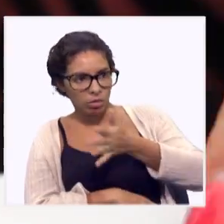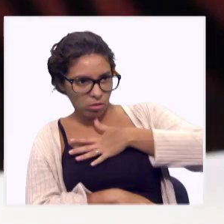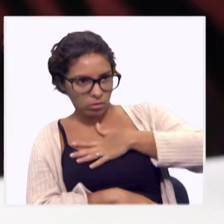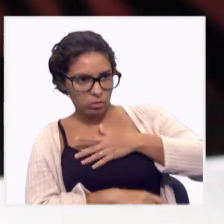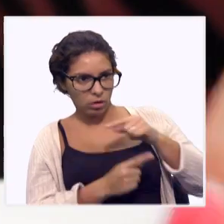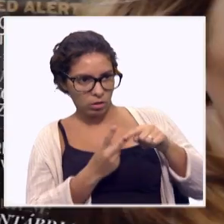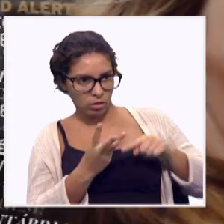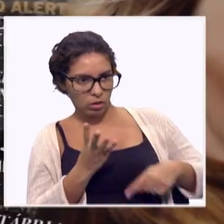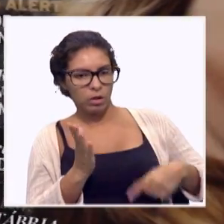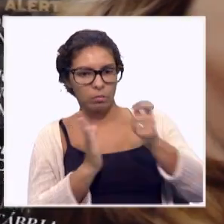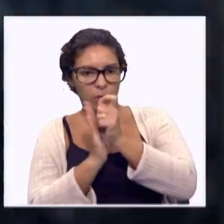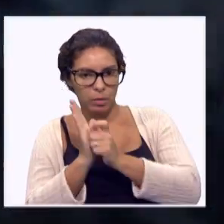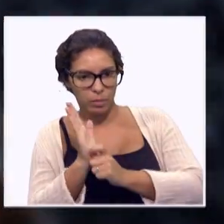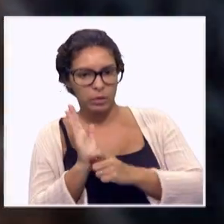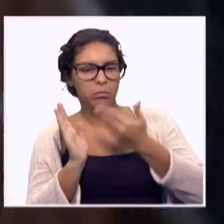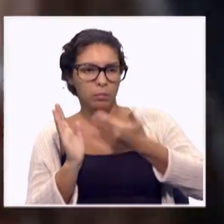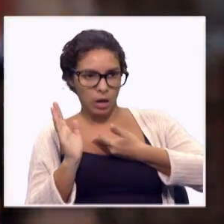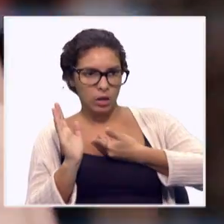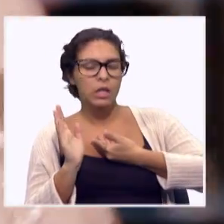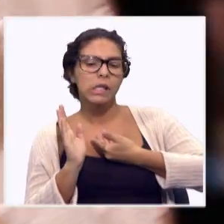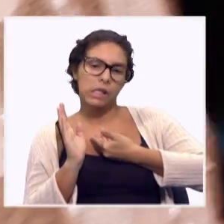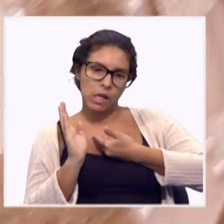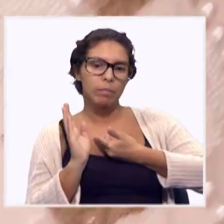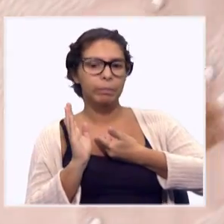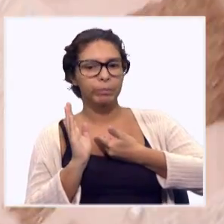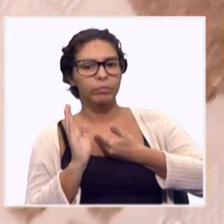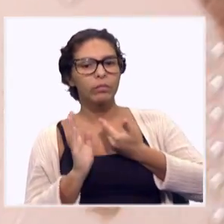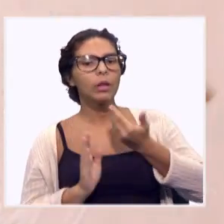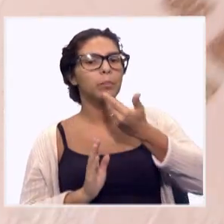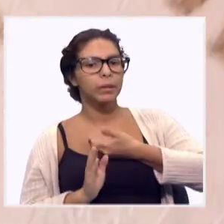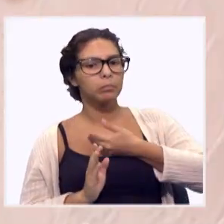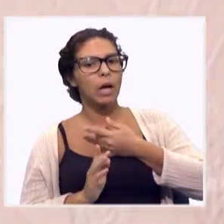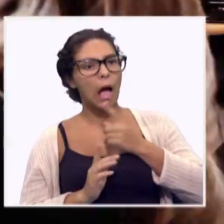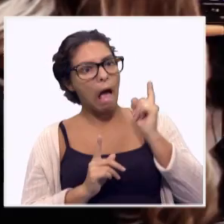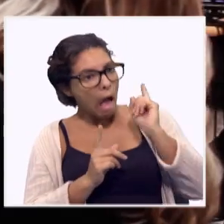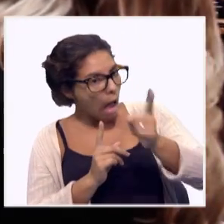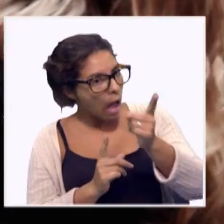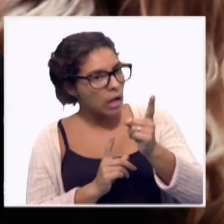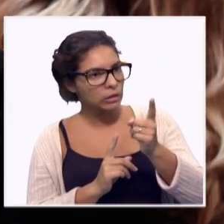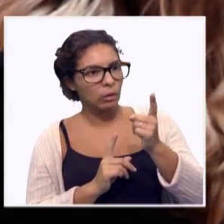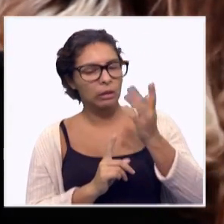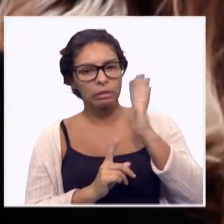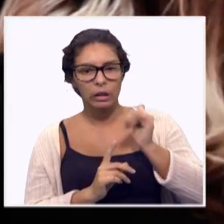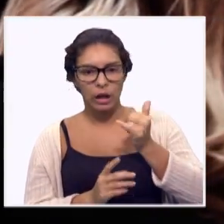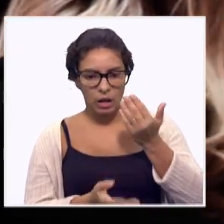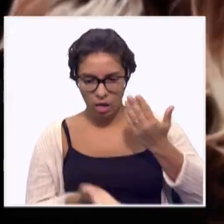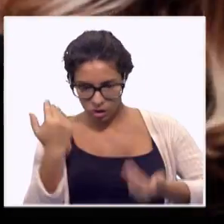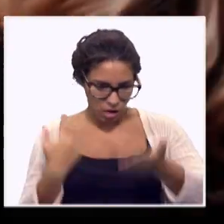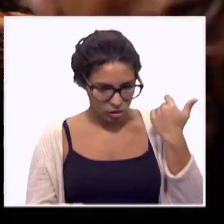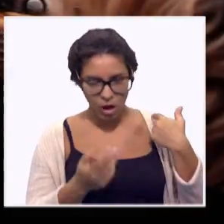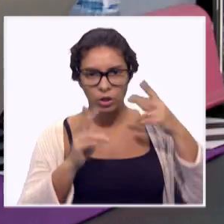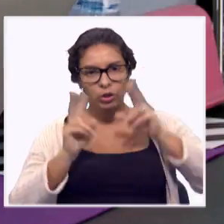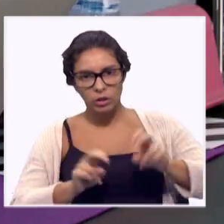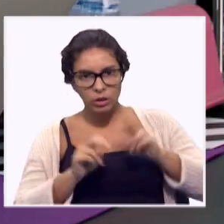te faz, ou pede-te normalmente em consultoria, eles pedem-te uma coisa, mas não é nada daquilo. E tu tens de